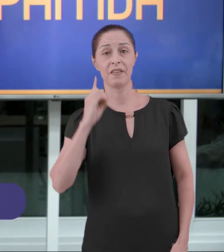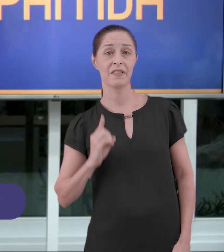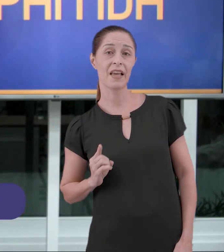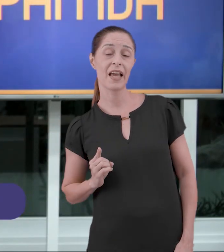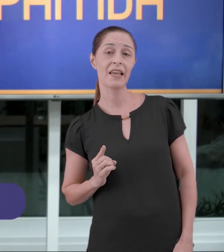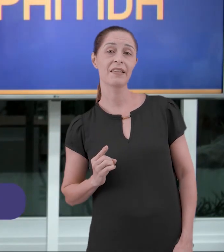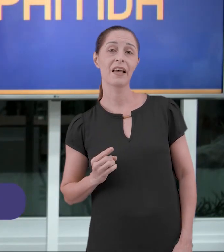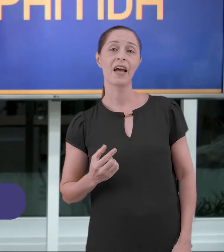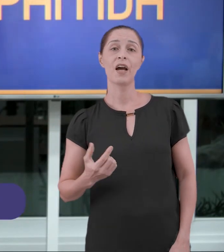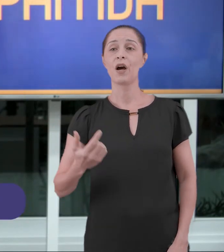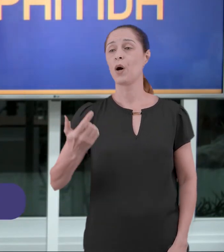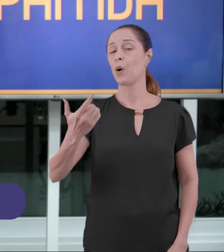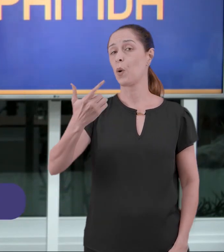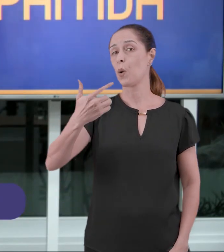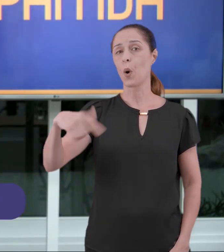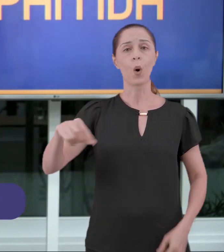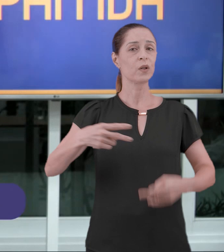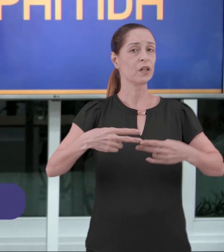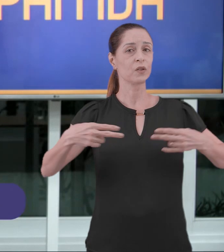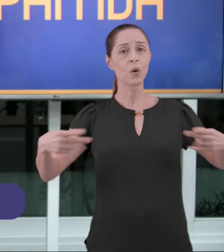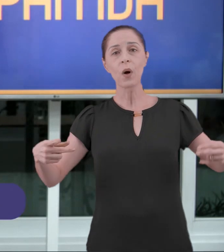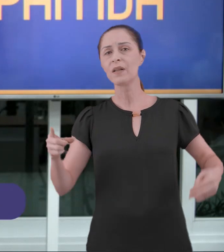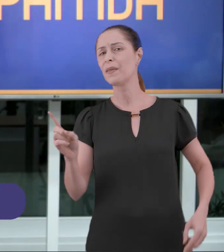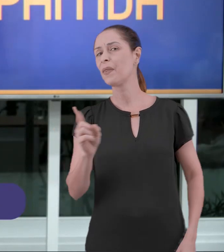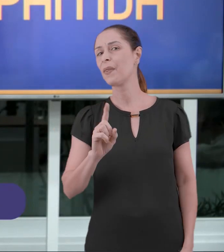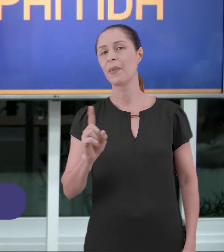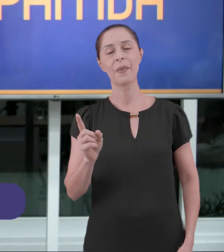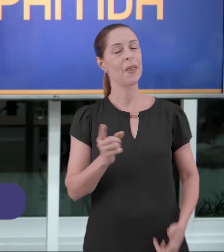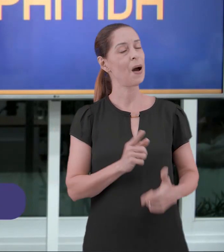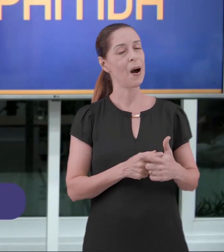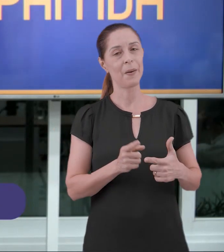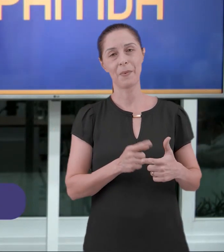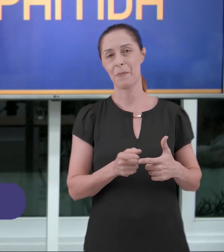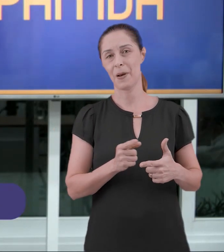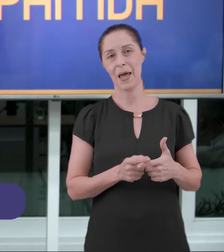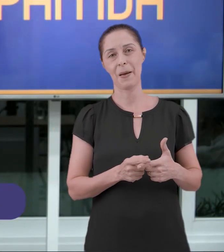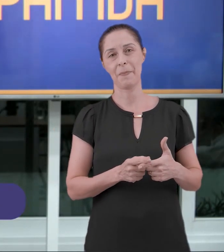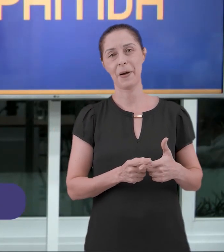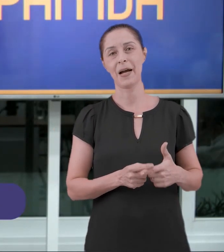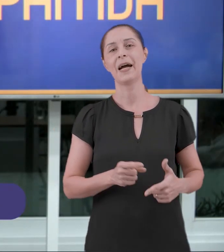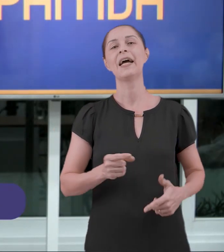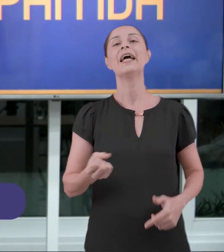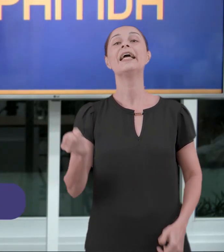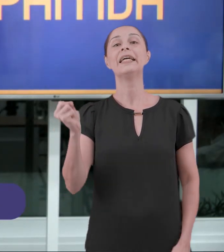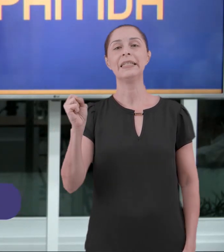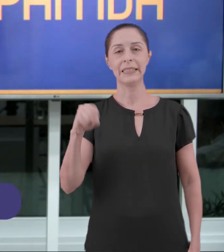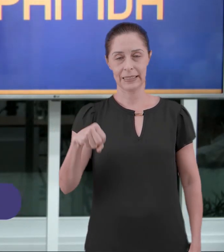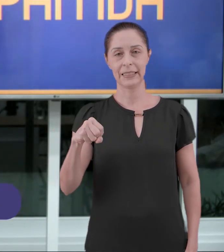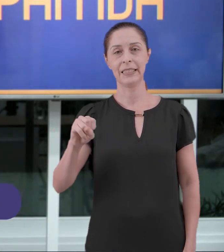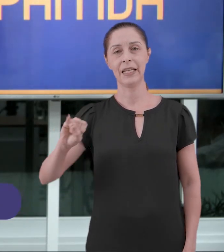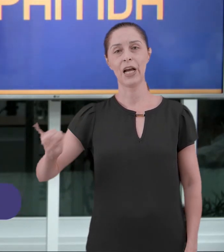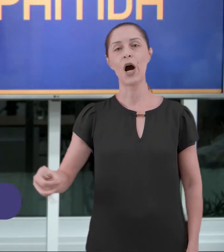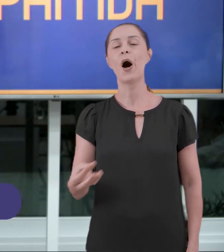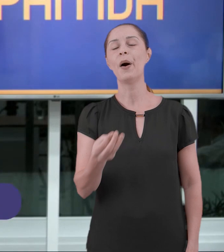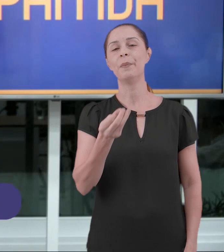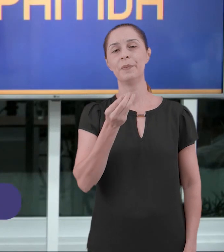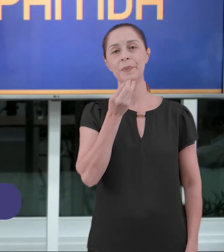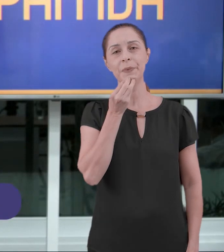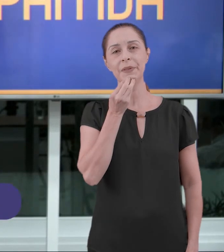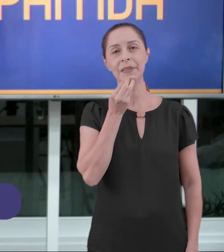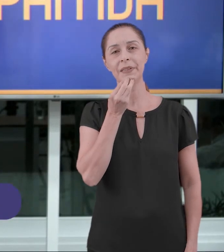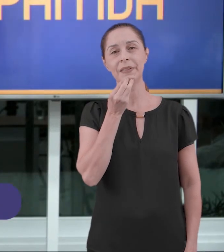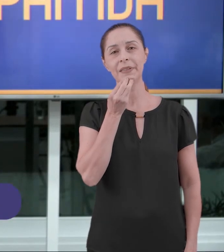e sim oportunidades. E eu acredito que como... já um pregador falou